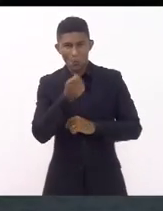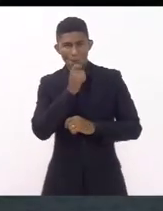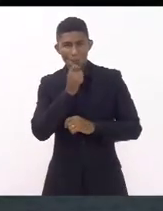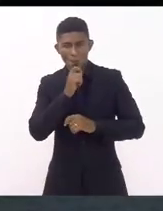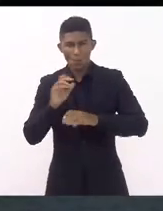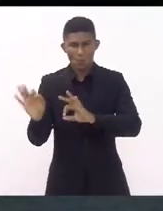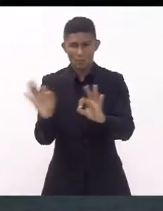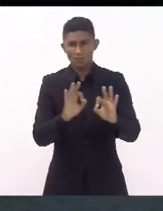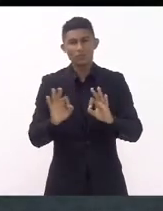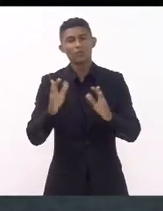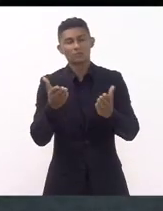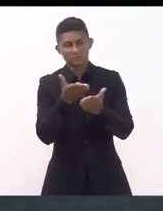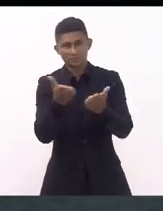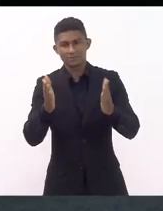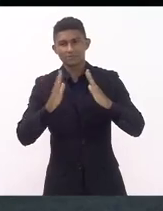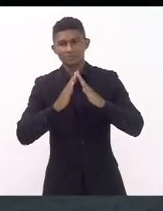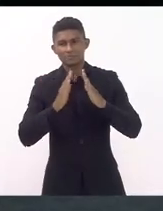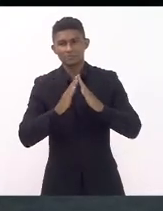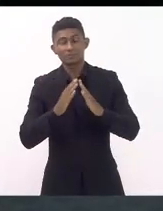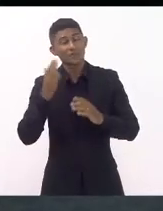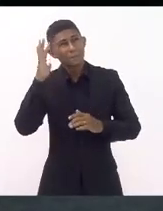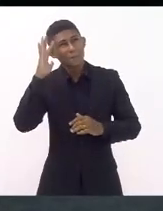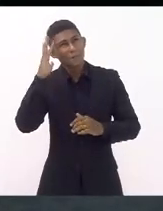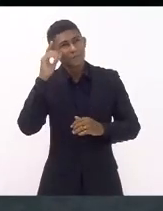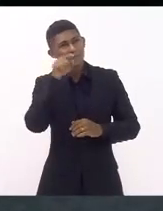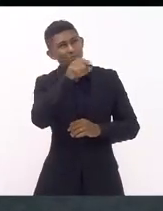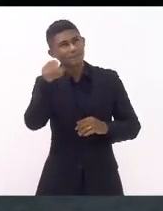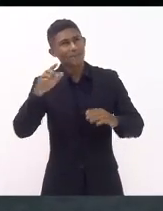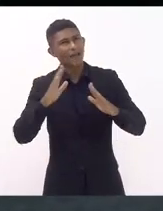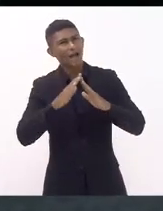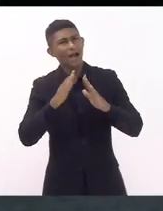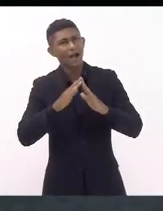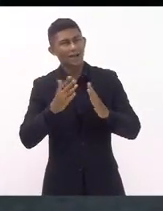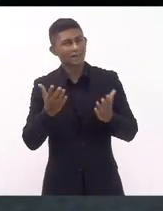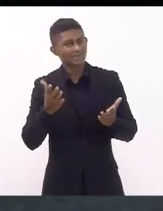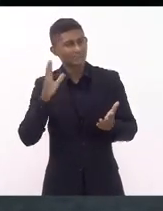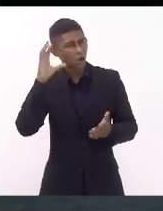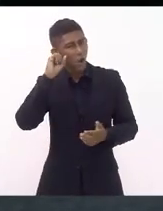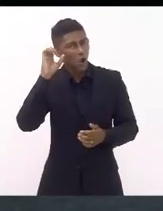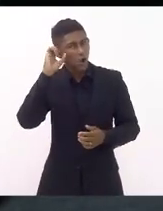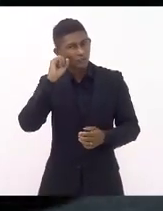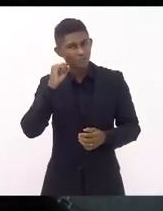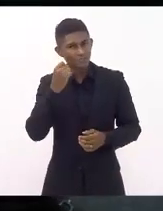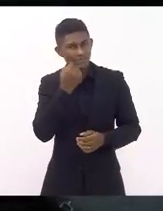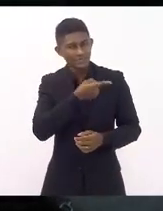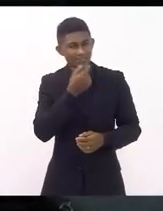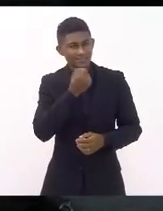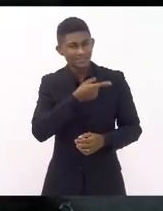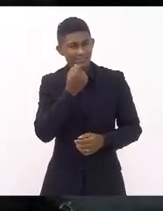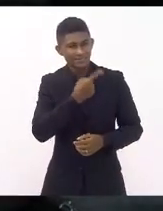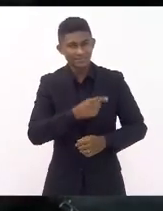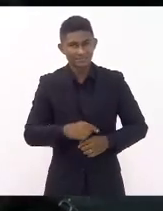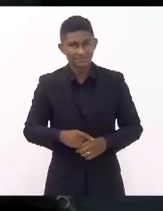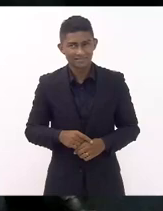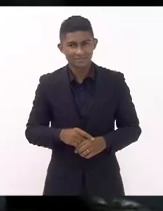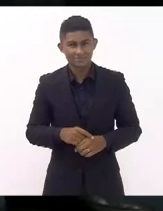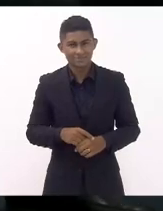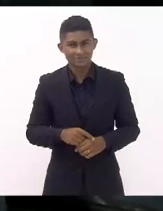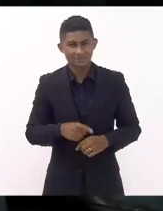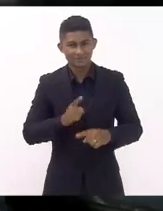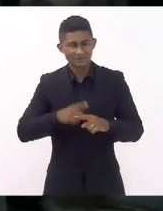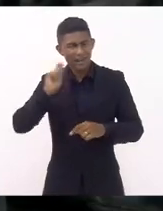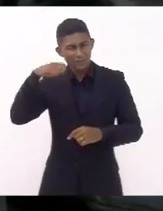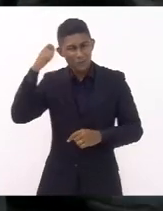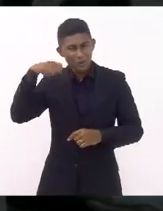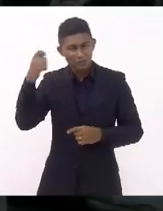de casa. Eu fico imaginando. Só com meião. O pessoal de casa, rapaz, ouvindo um negócio desse, sabia? Deve ser engraçado, né? Porque. Pô, ator é